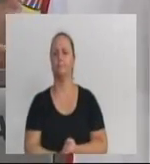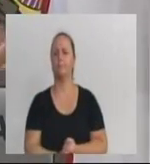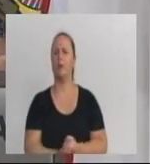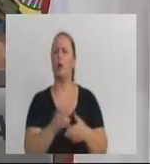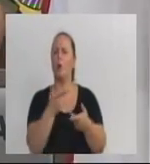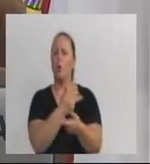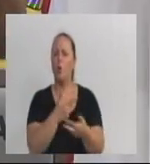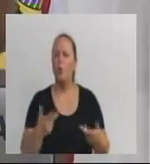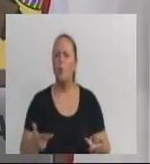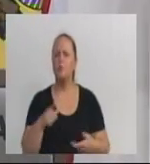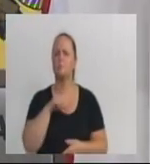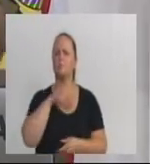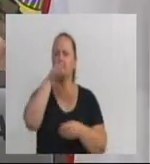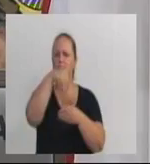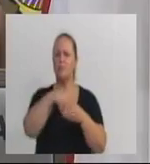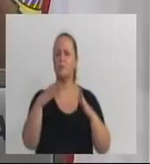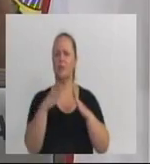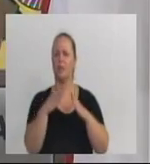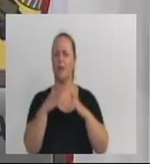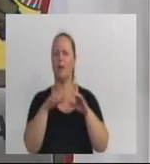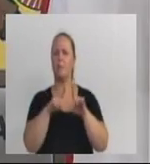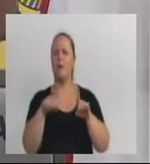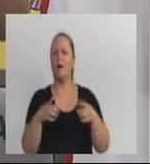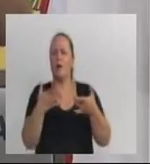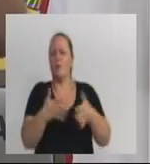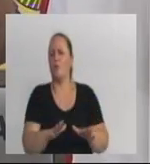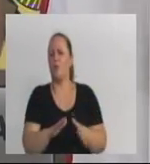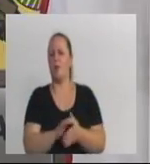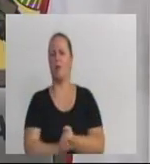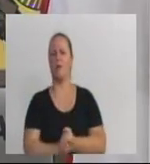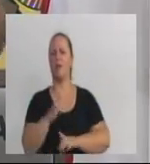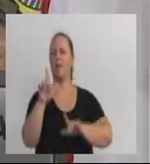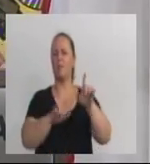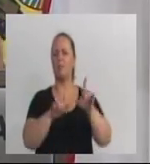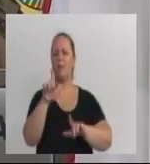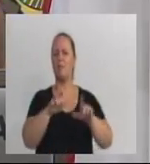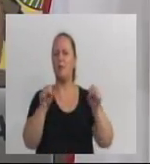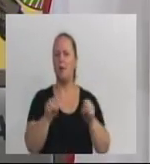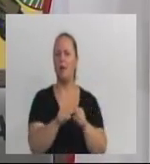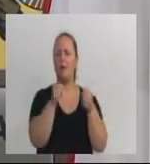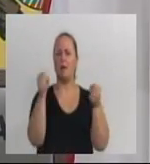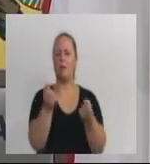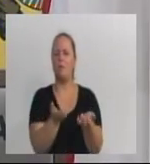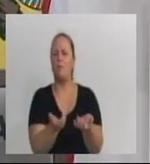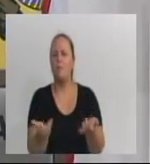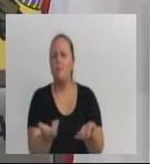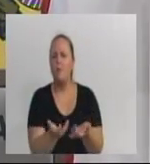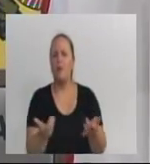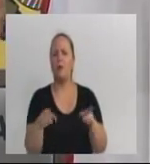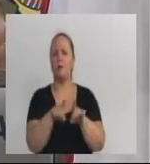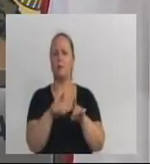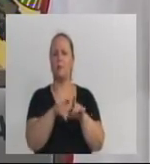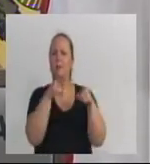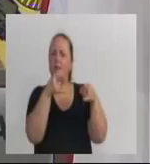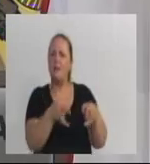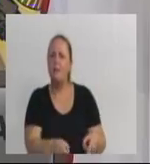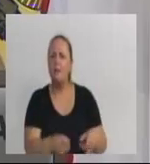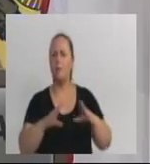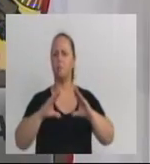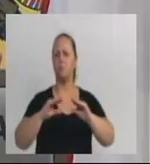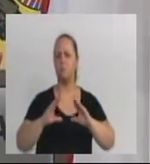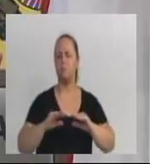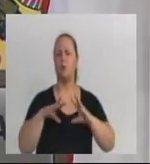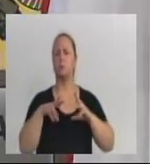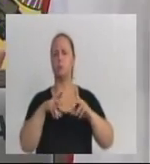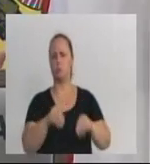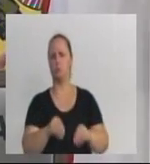usados, estofados usados, televisores queimados, fogão velho, enfim, aqueles entulhos que a